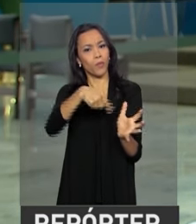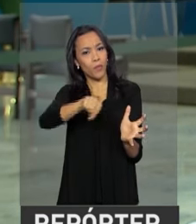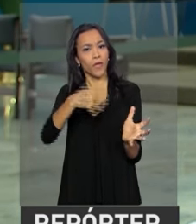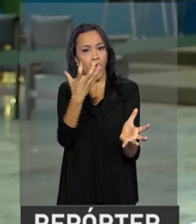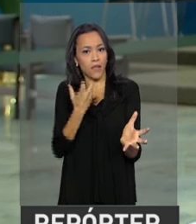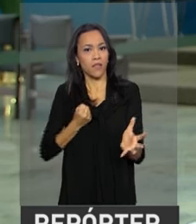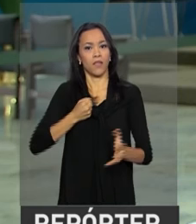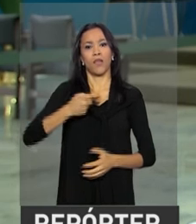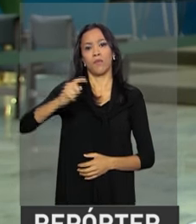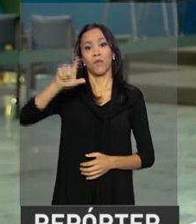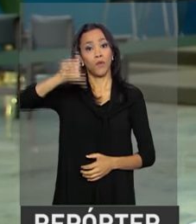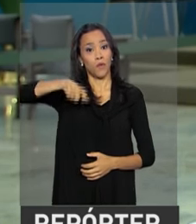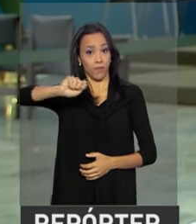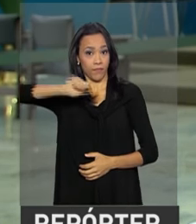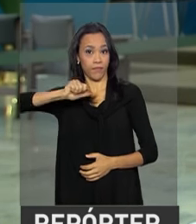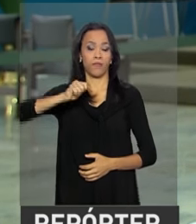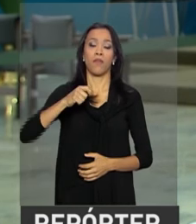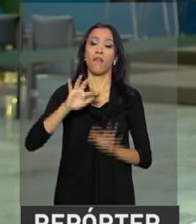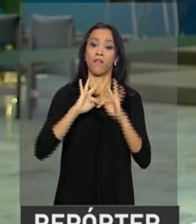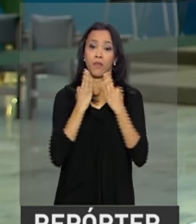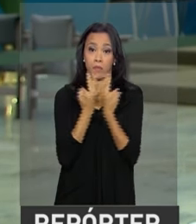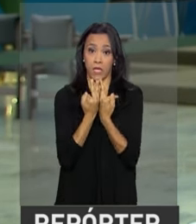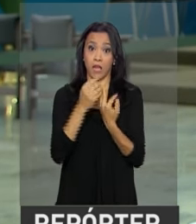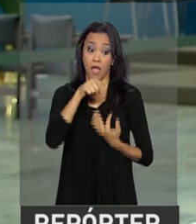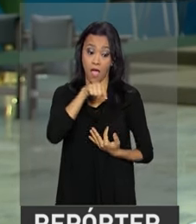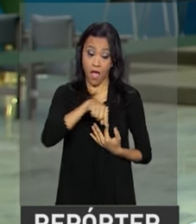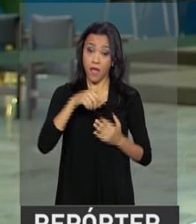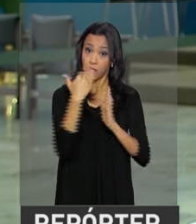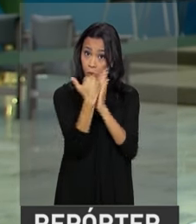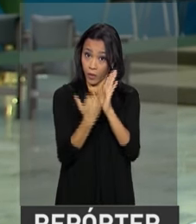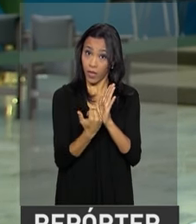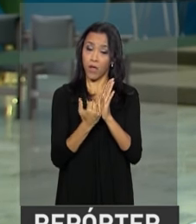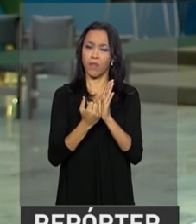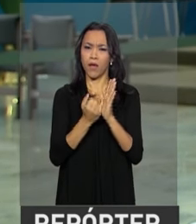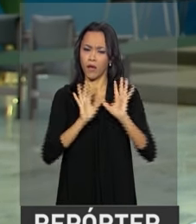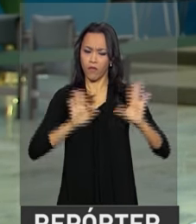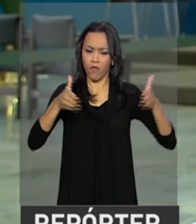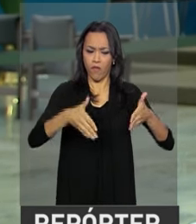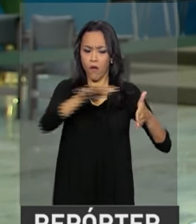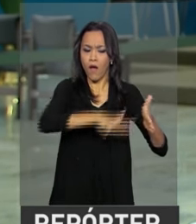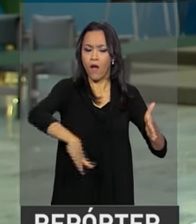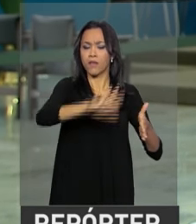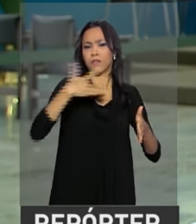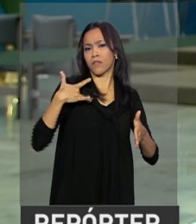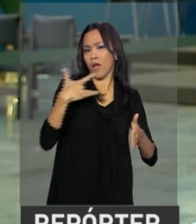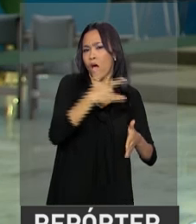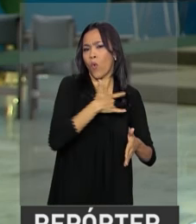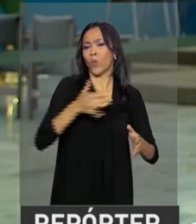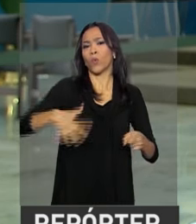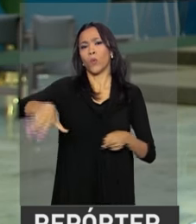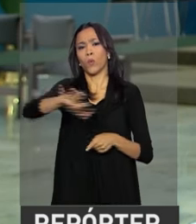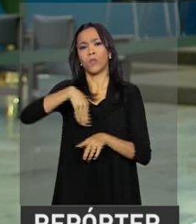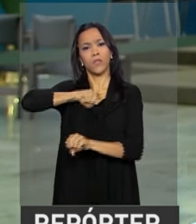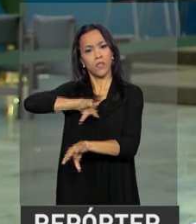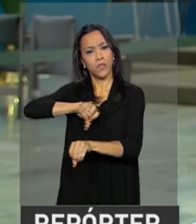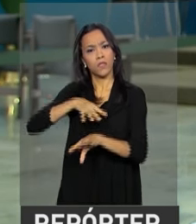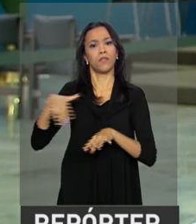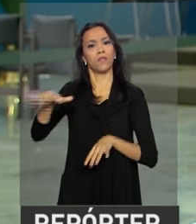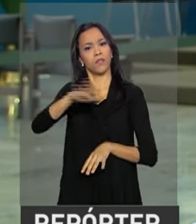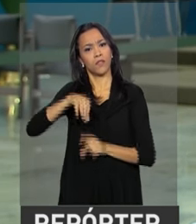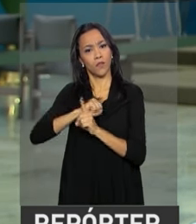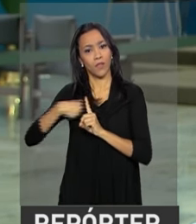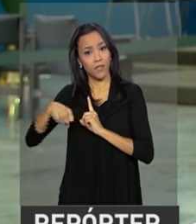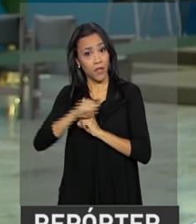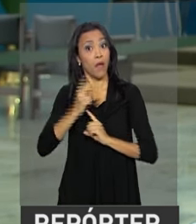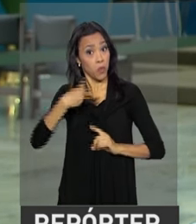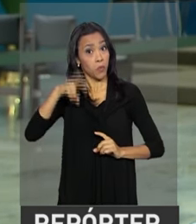Bolsa Família. O Criança Feliz vai reunir ações na saúde, ações de saúde, de educação, de assistência social